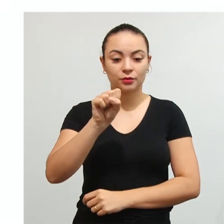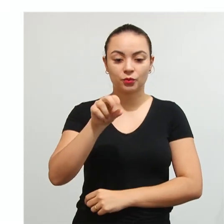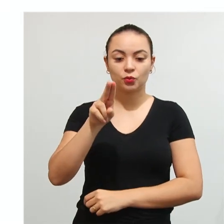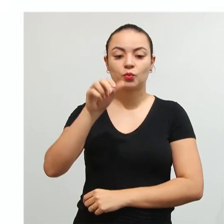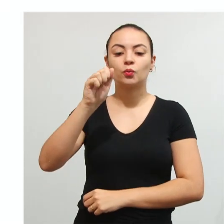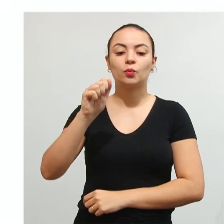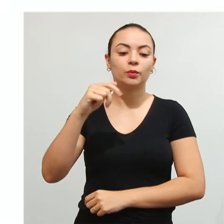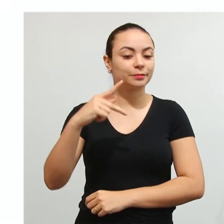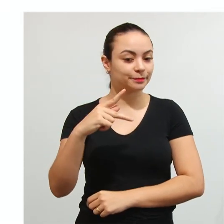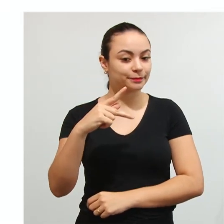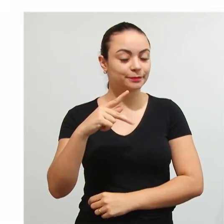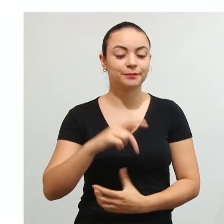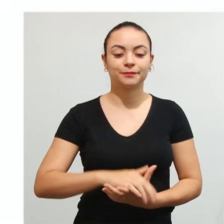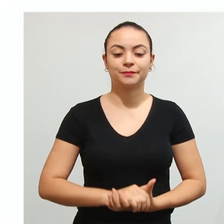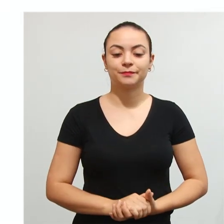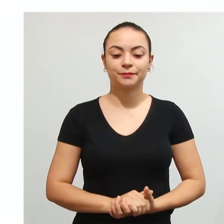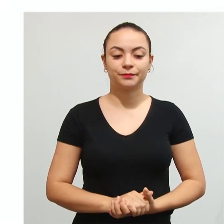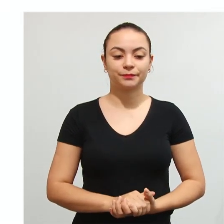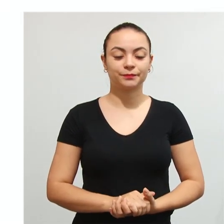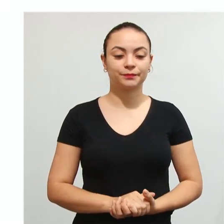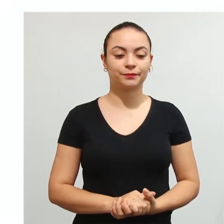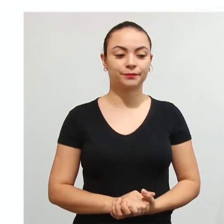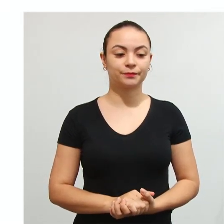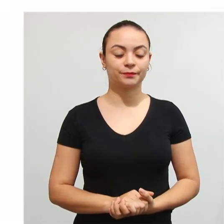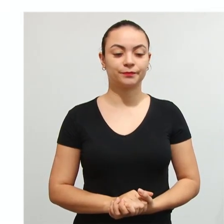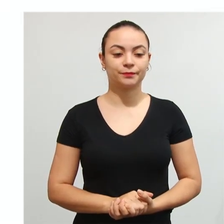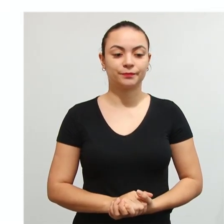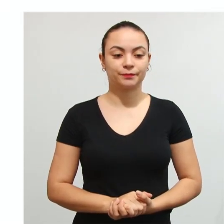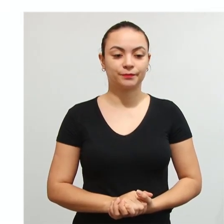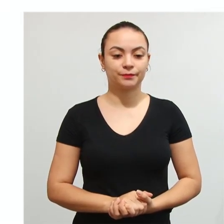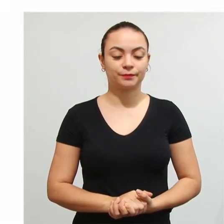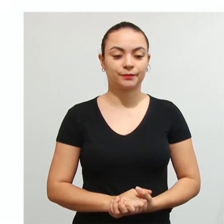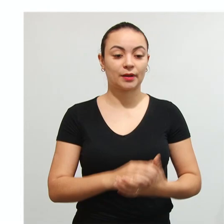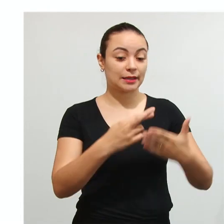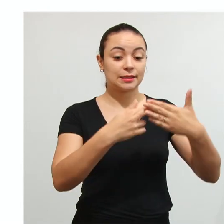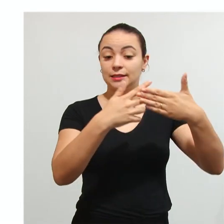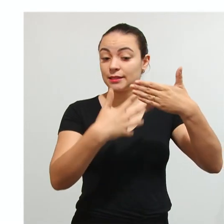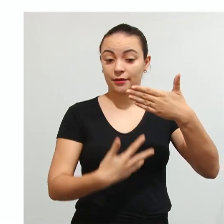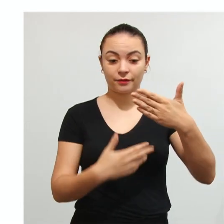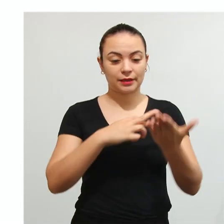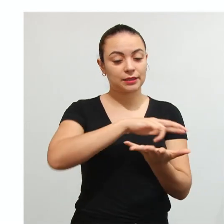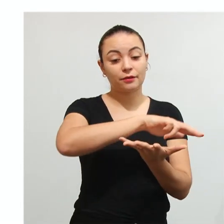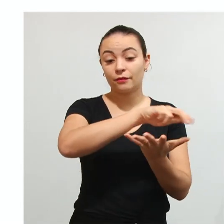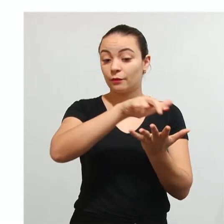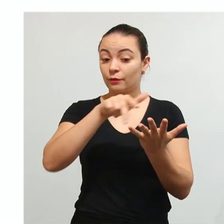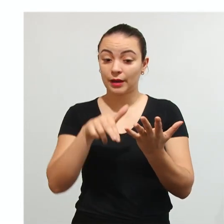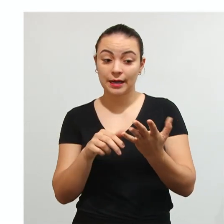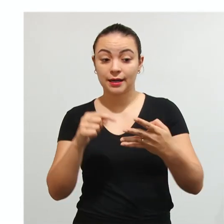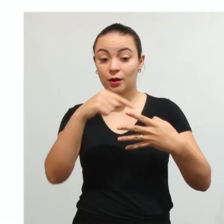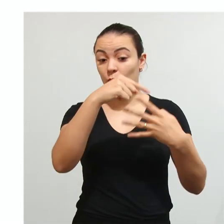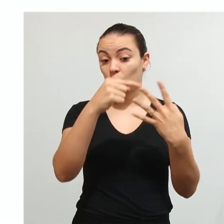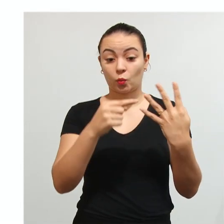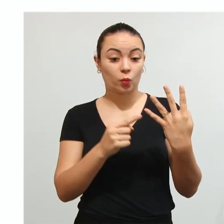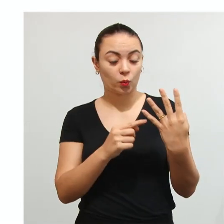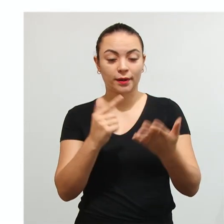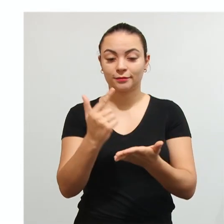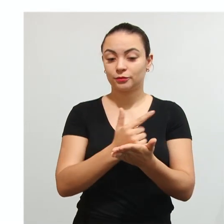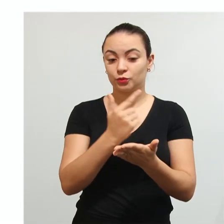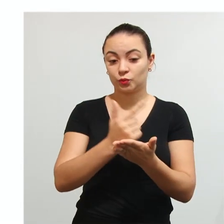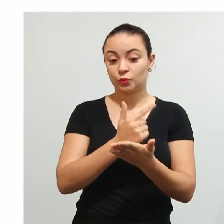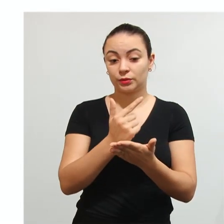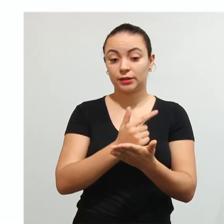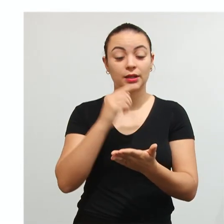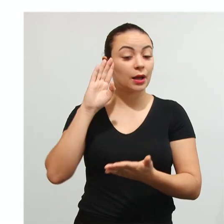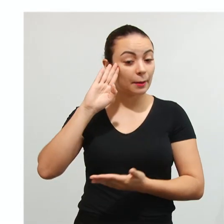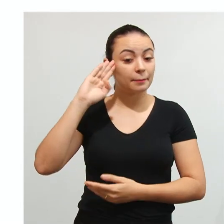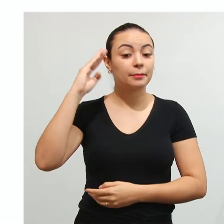nosso sistema acadêmico. Dentre essas referências básicas, temos 4 desses livros que estão disponíveis de